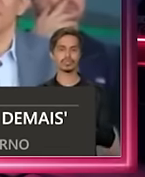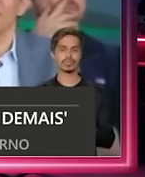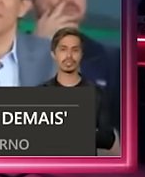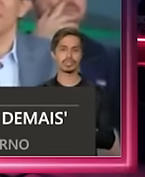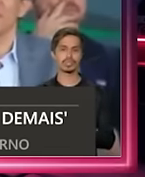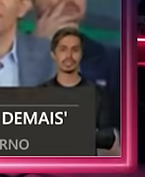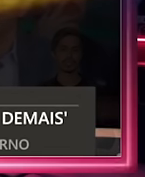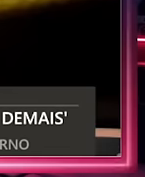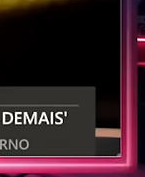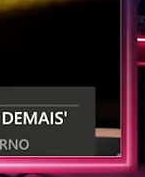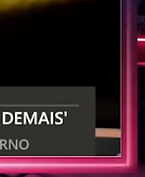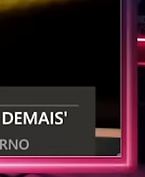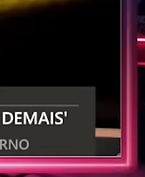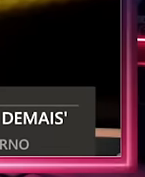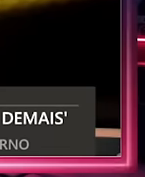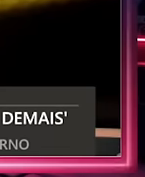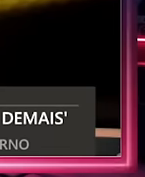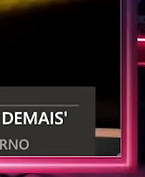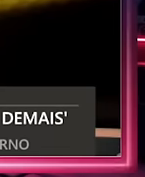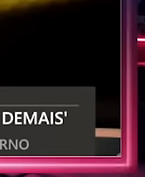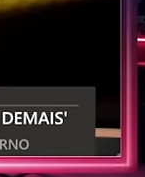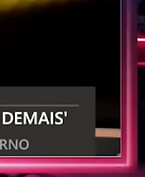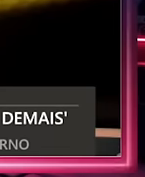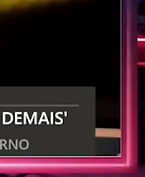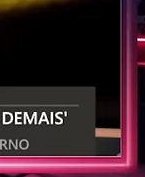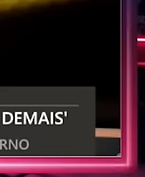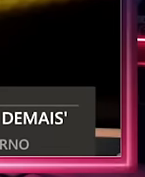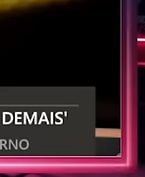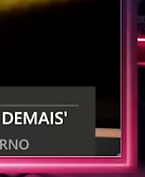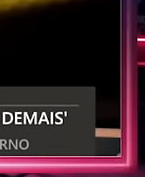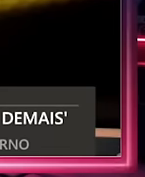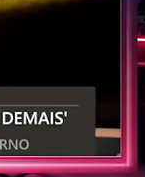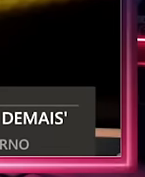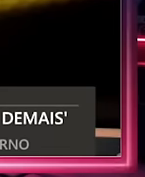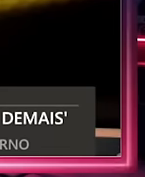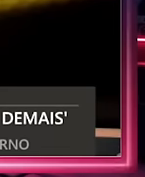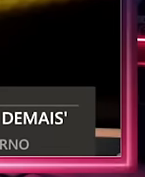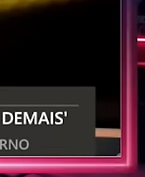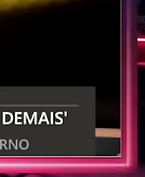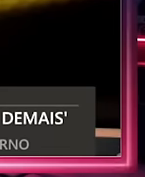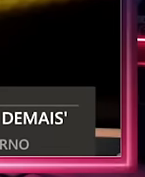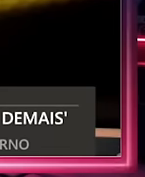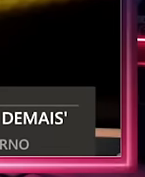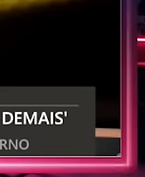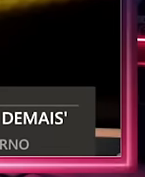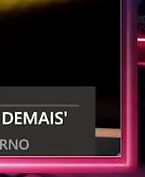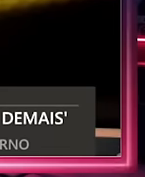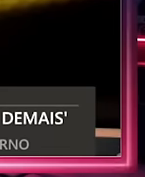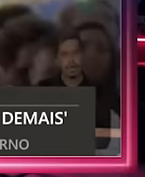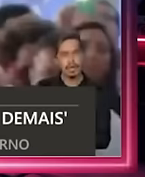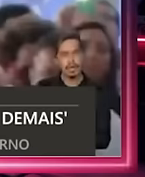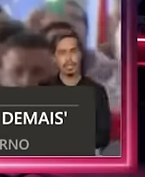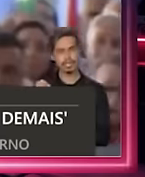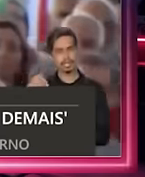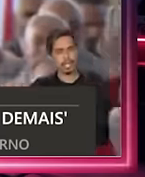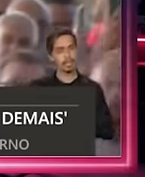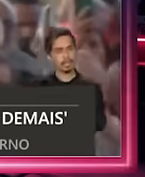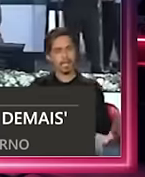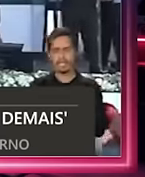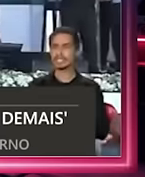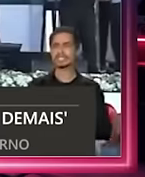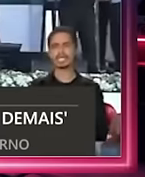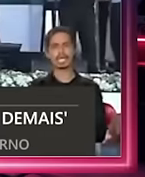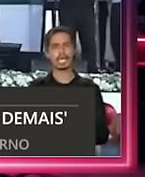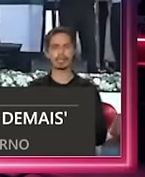estiver arrumada. Lula negou que a sua gestão gasta demais. Toda